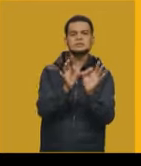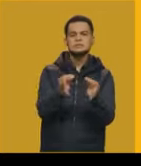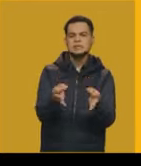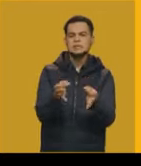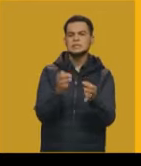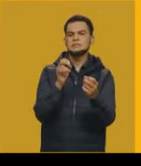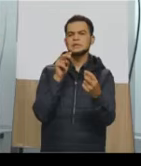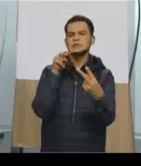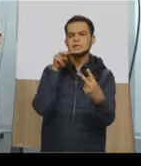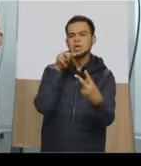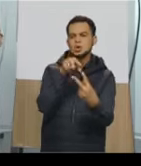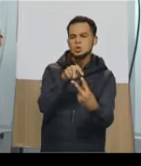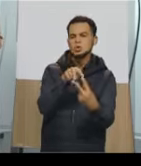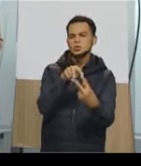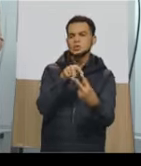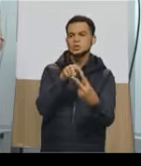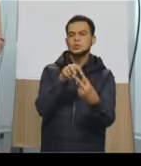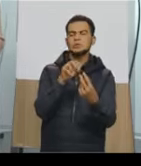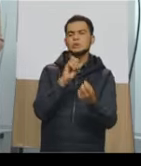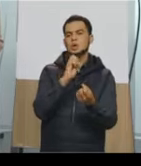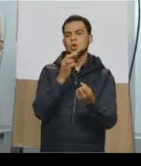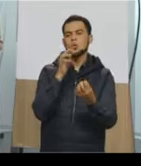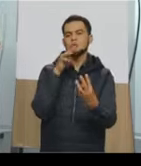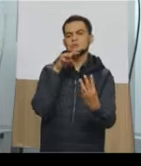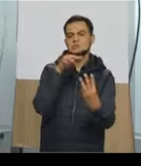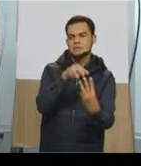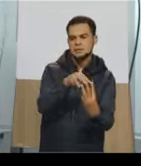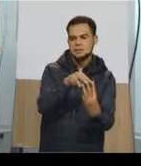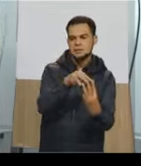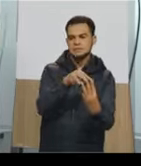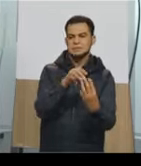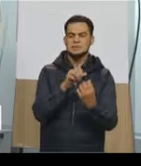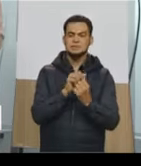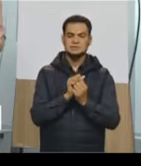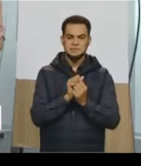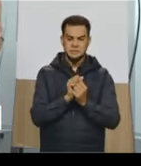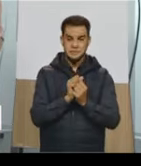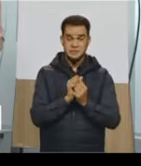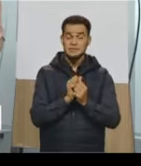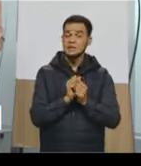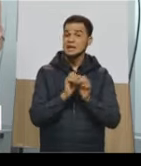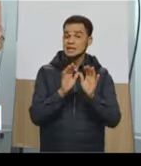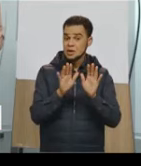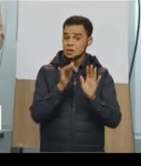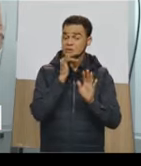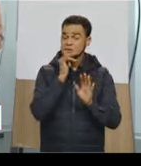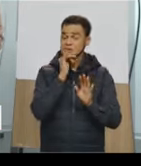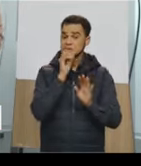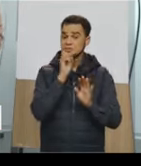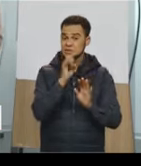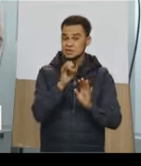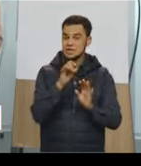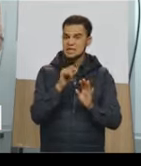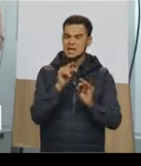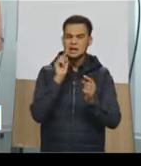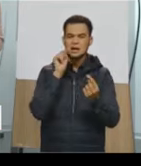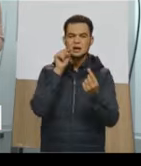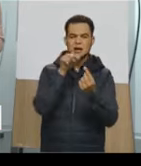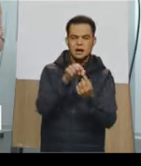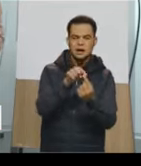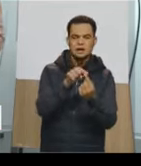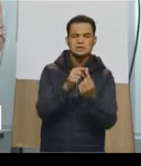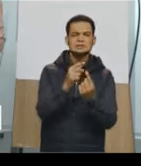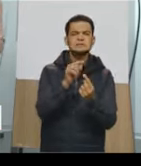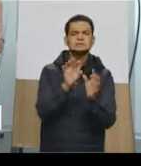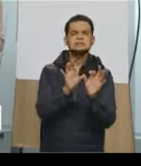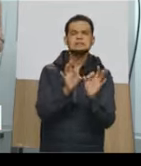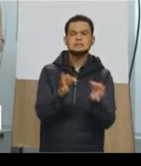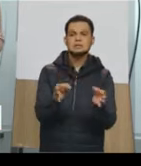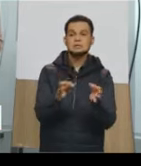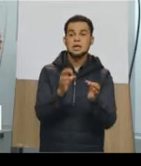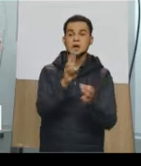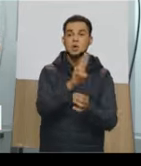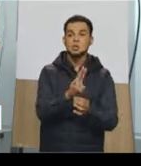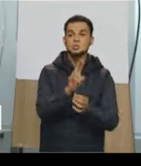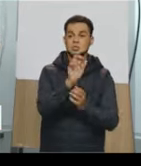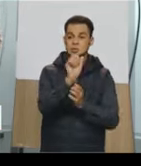ligação dupla ou ligação tripla. Então, quando só tem ligação simples, quando é um alcano, eu uso o